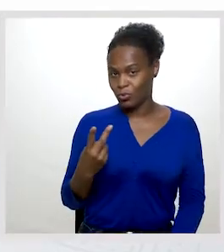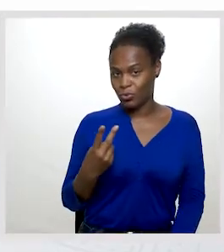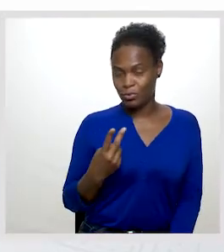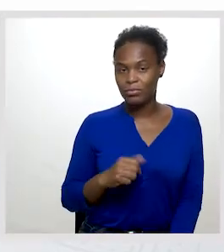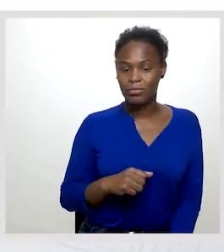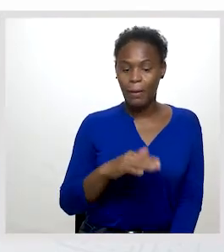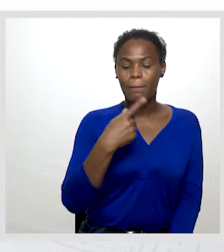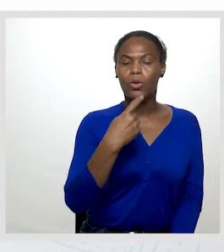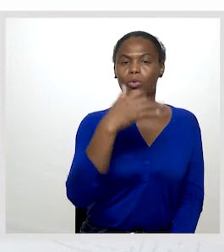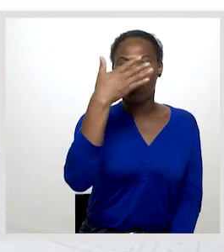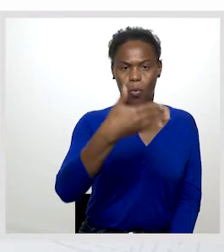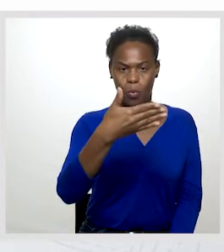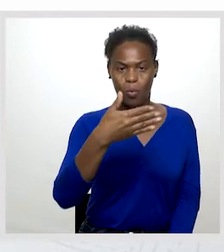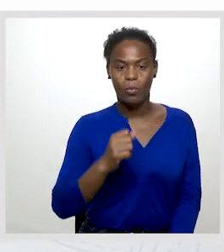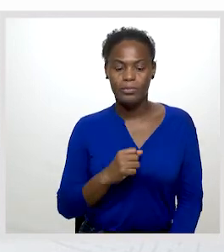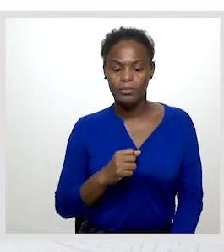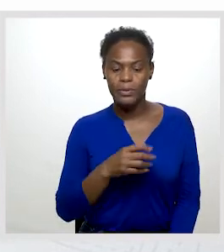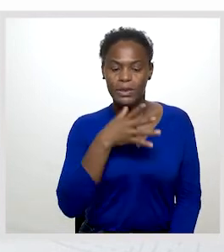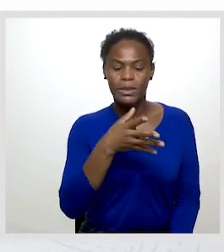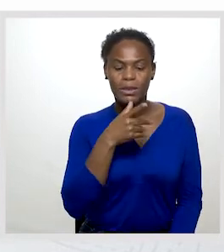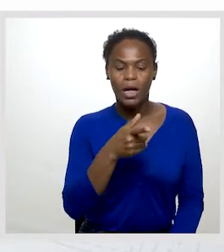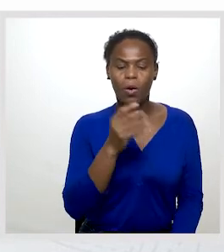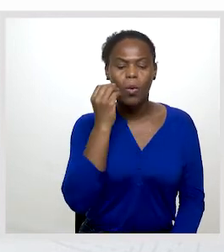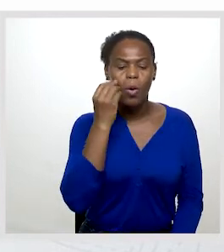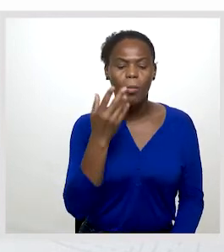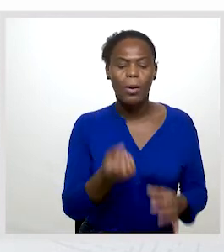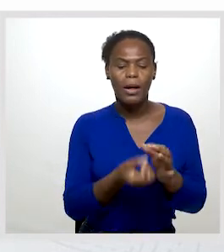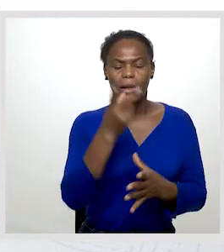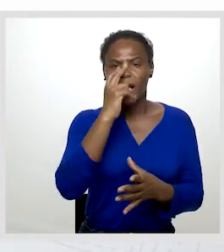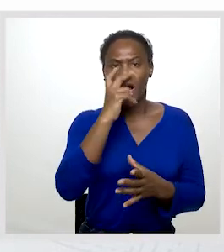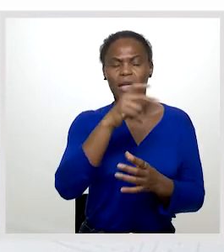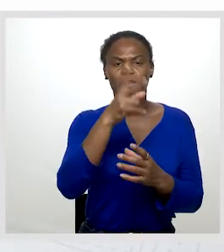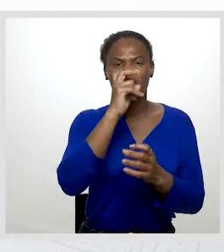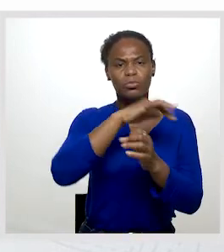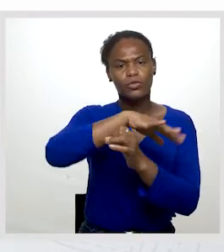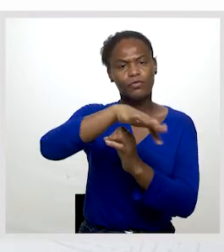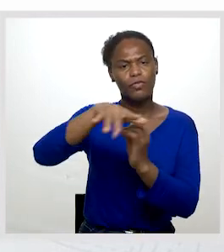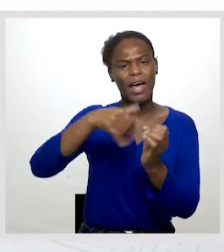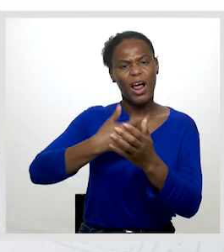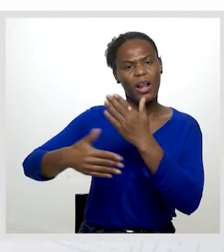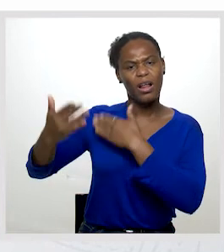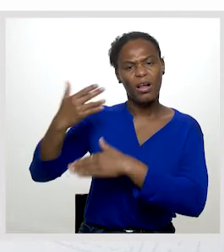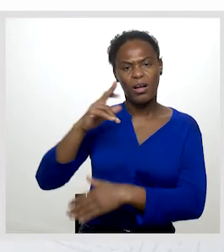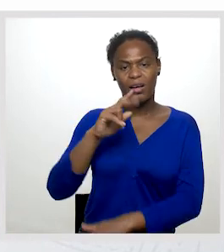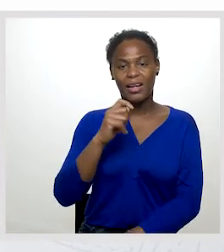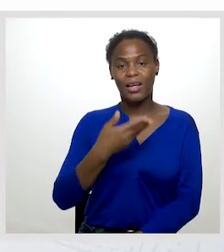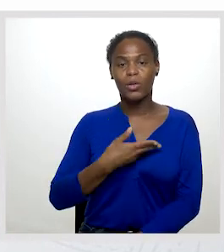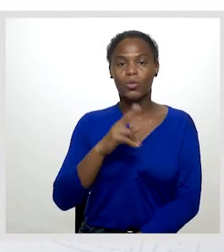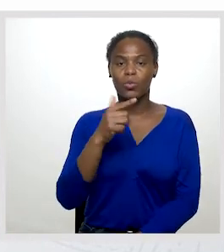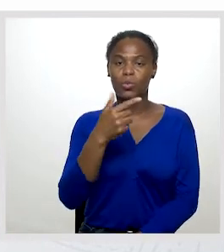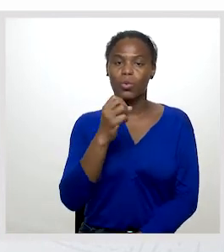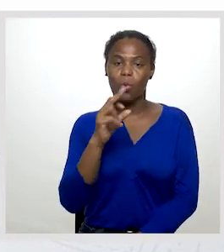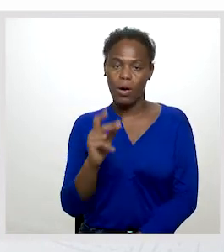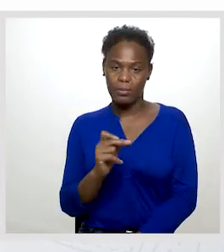exercícios. A primeira pergunta: indique a constituição gasosa da atmosfera primitiva redutora.